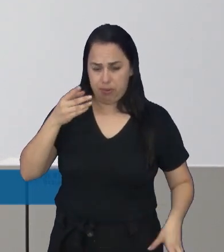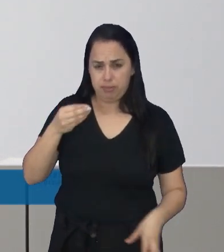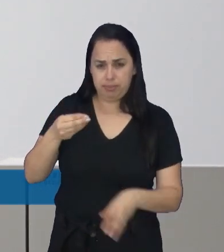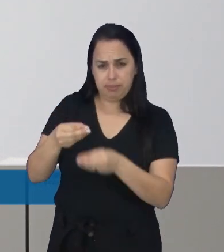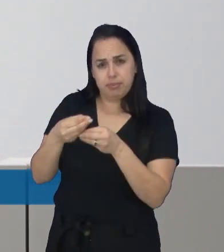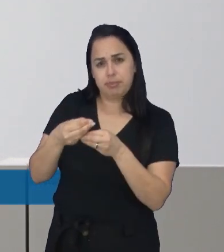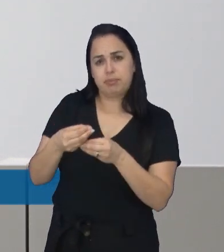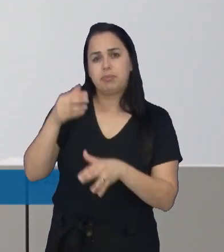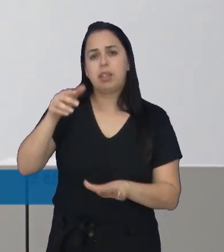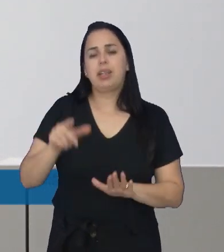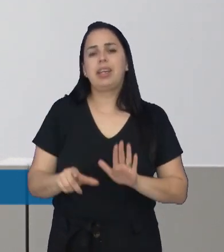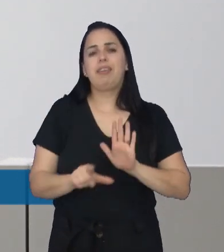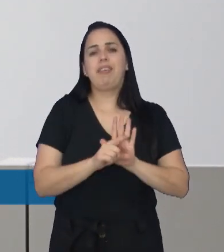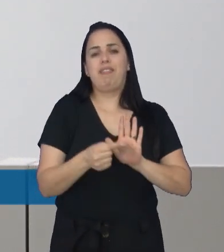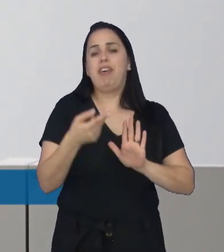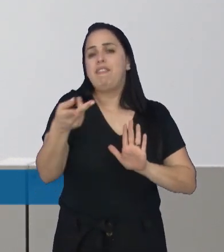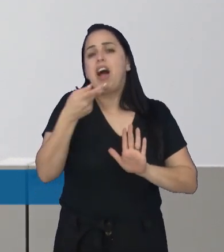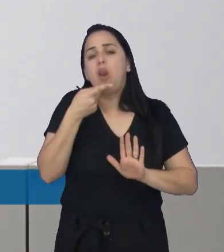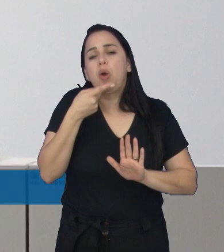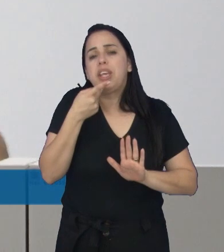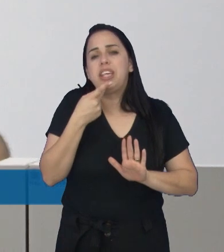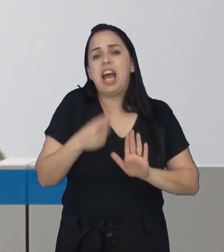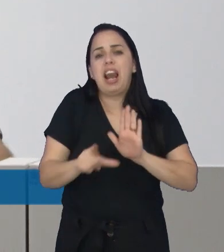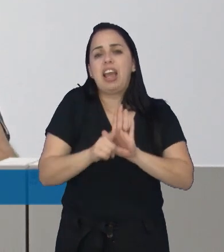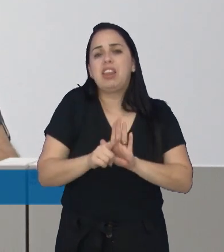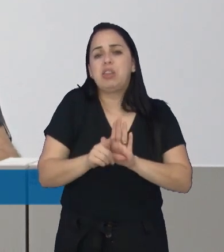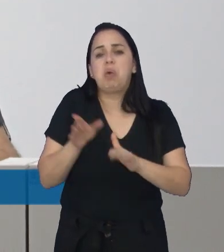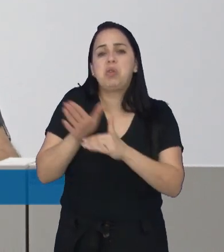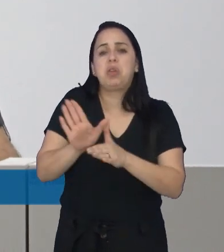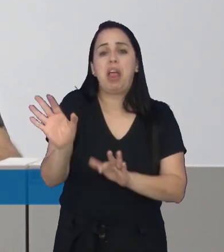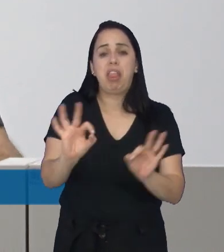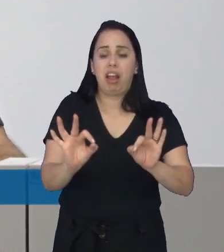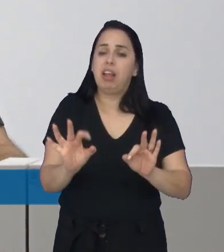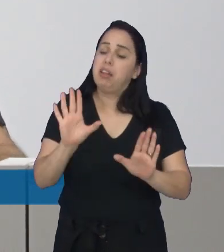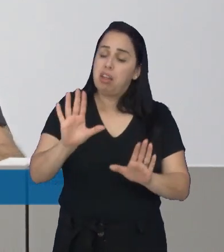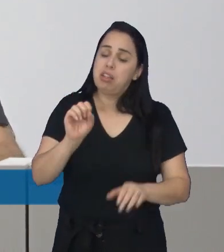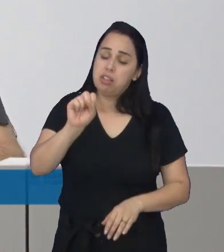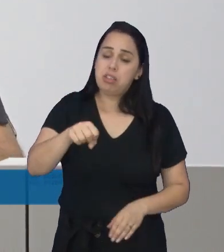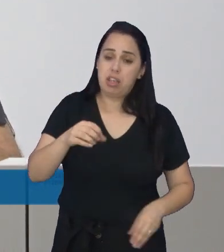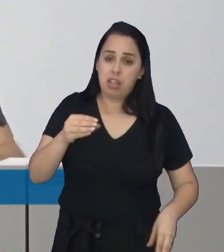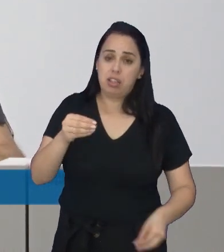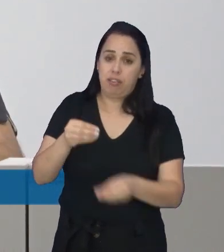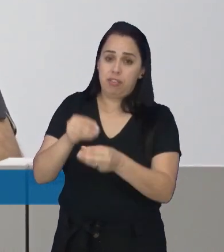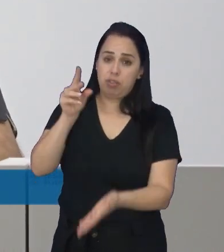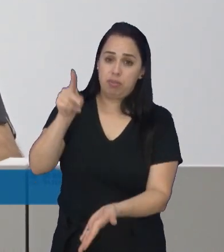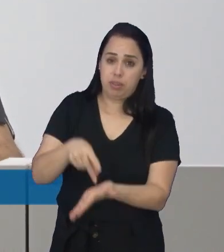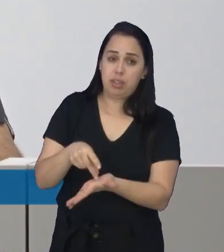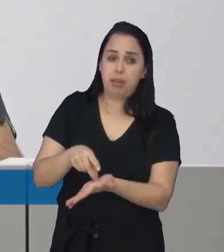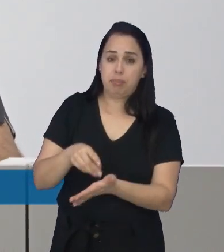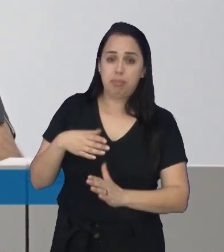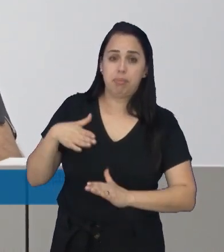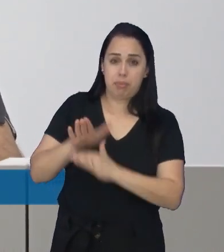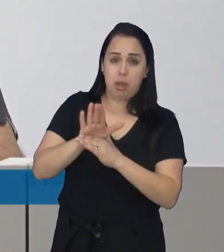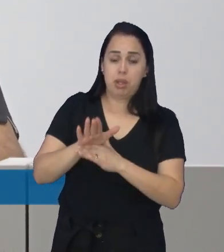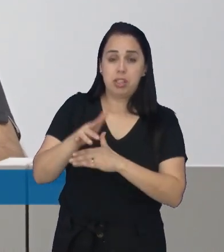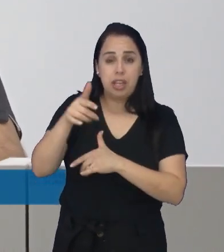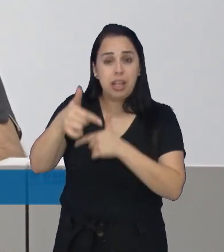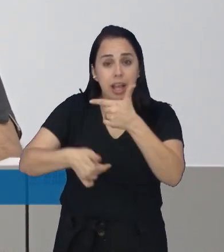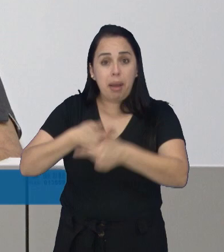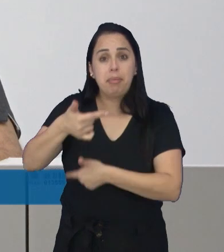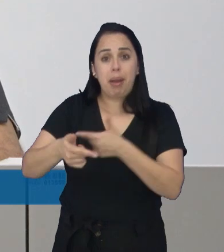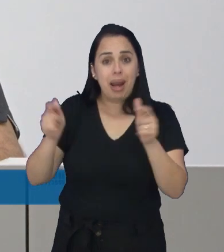alteração não beneficia em nada a população mais desfavorecida e na verdade possibilitar o emprego